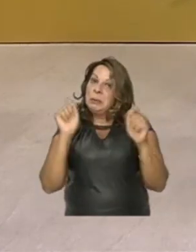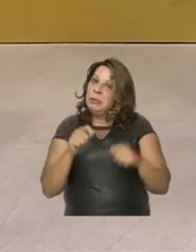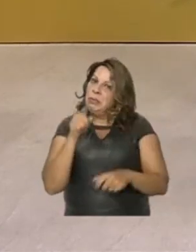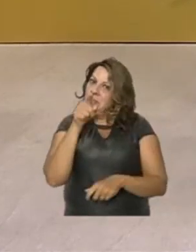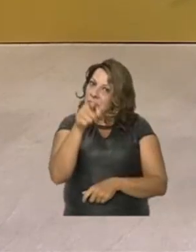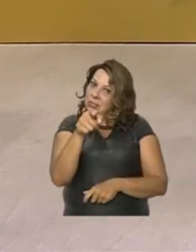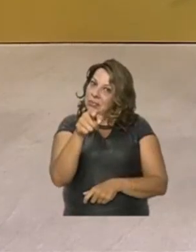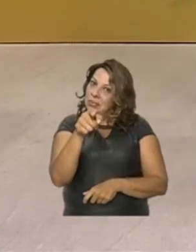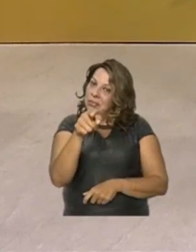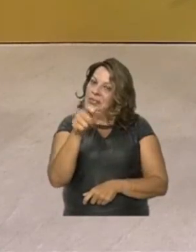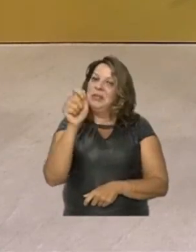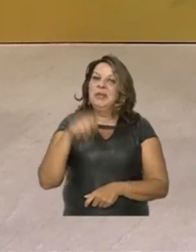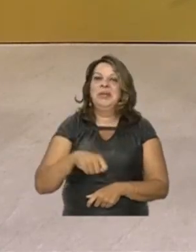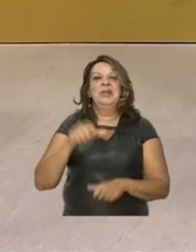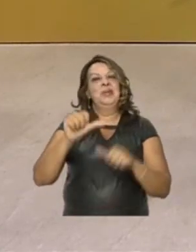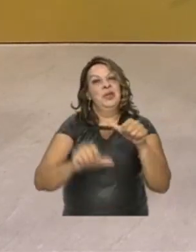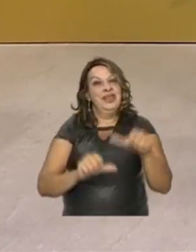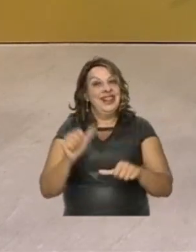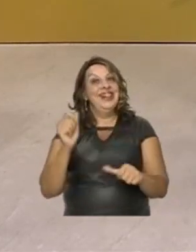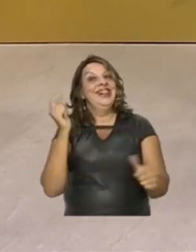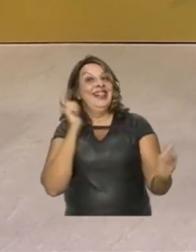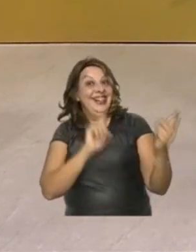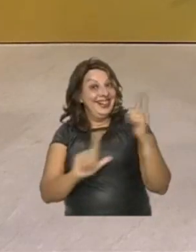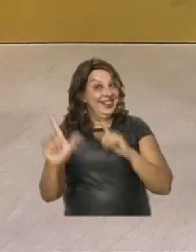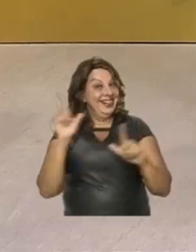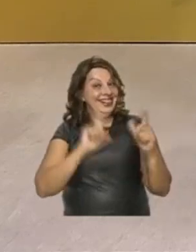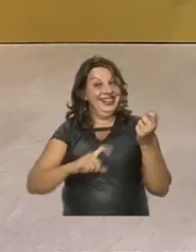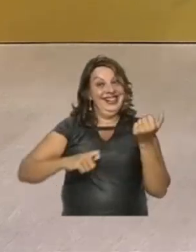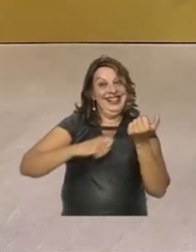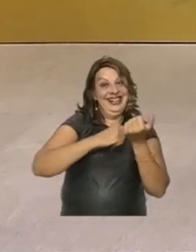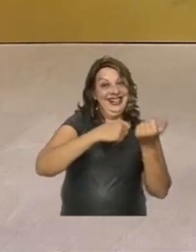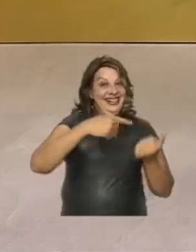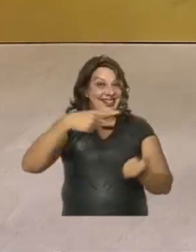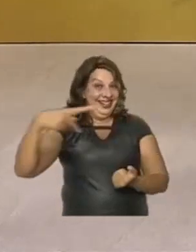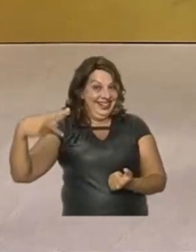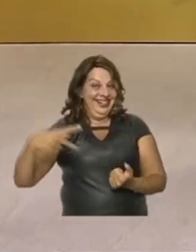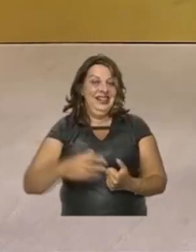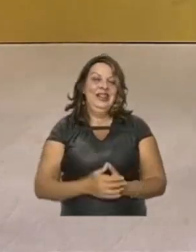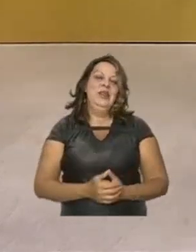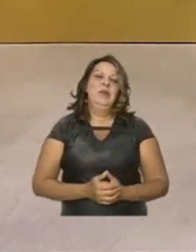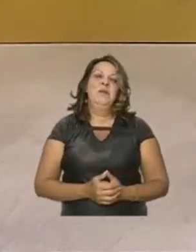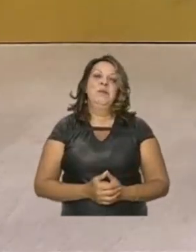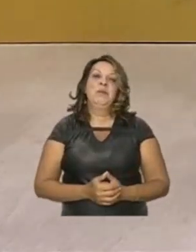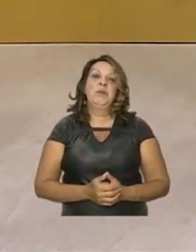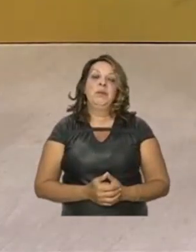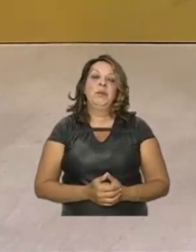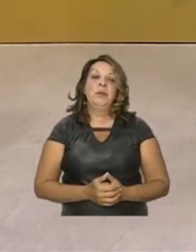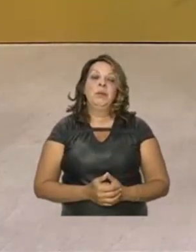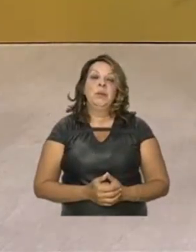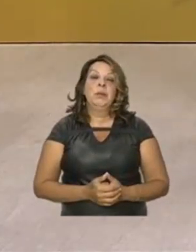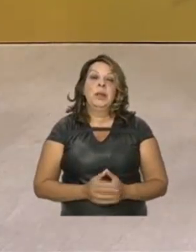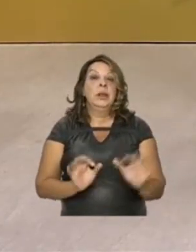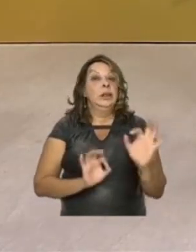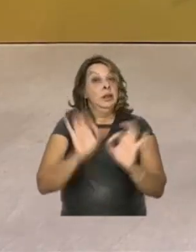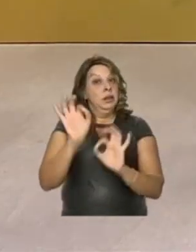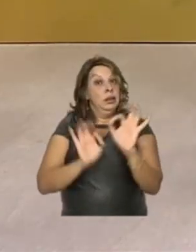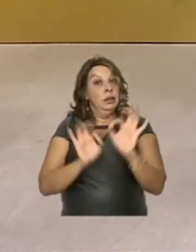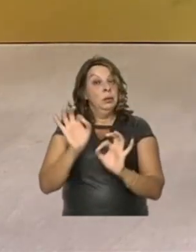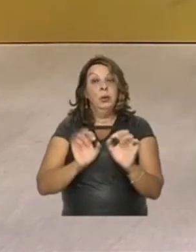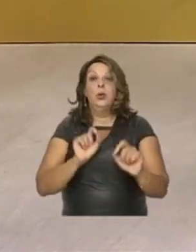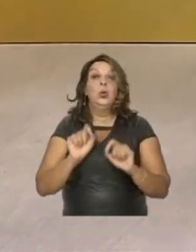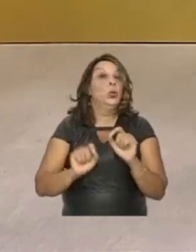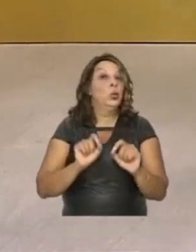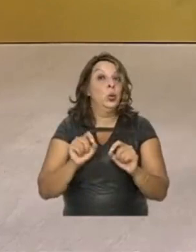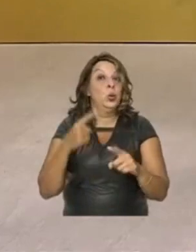ser a sua vez de se tornar um contemplado Caju Cap. É isso aí, ó. É melhor todo mundo já ir se preparando aí, porque